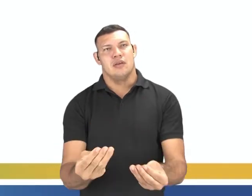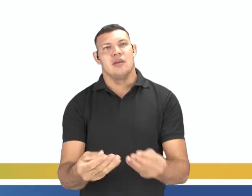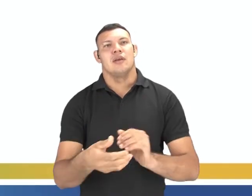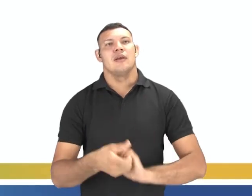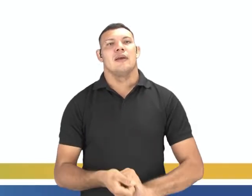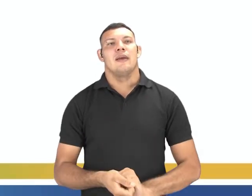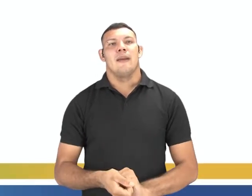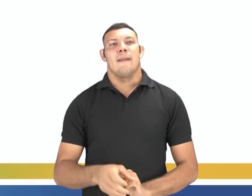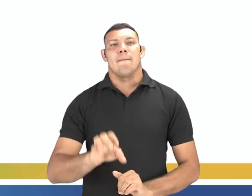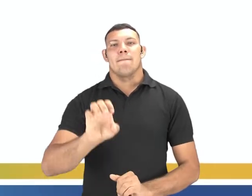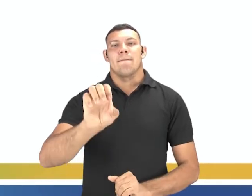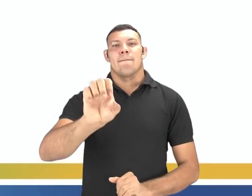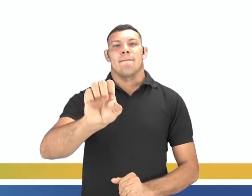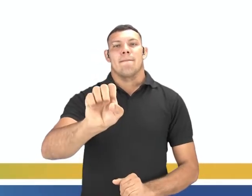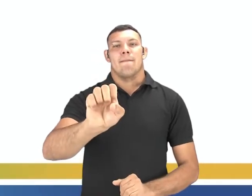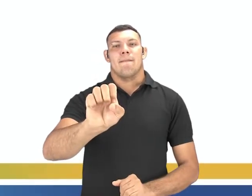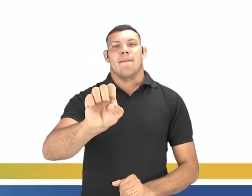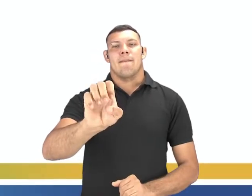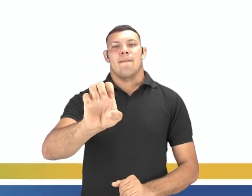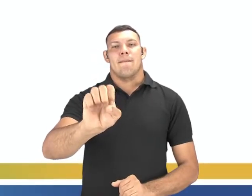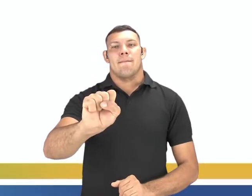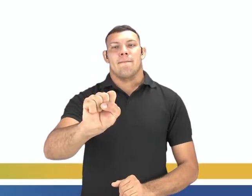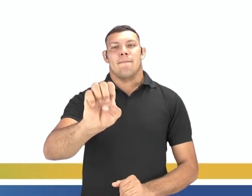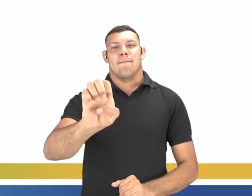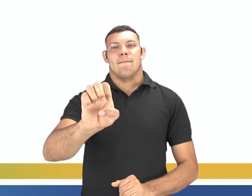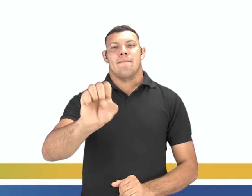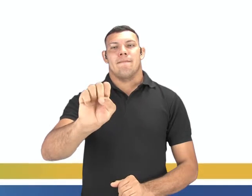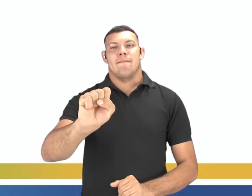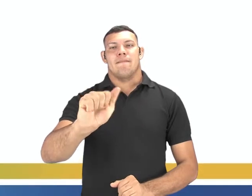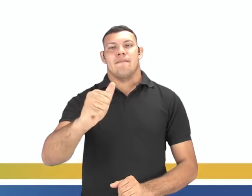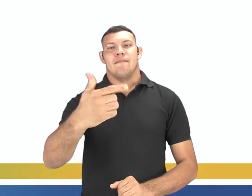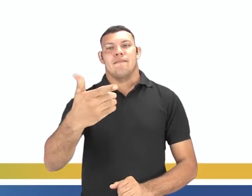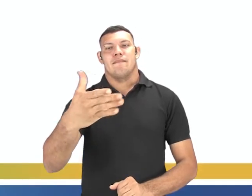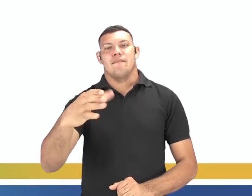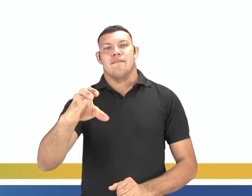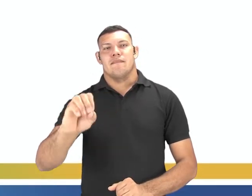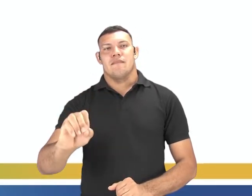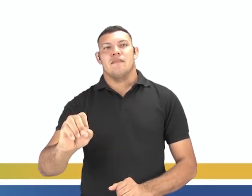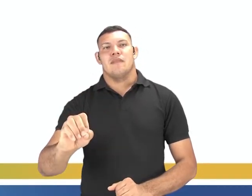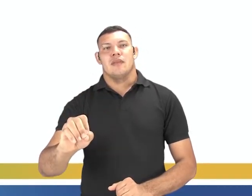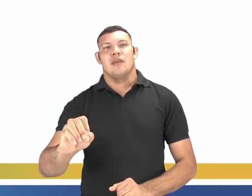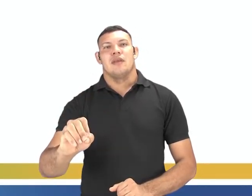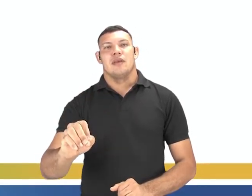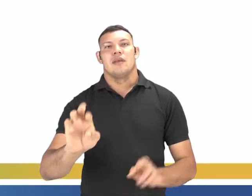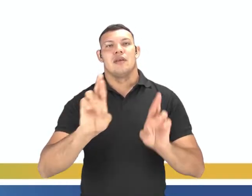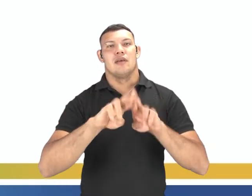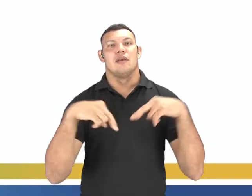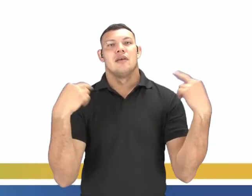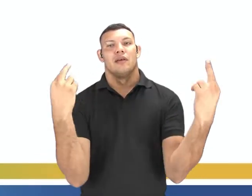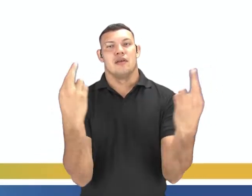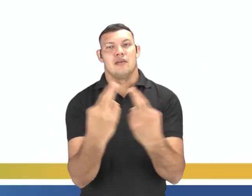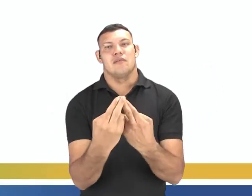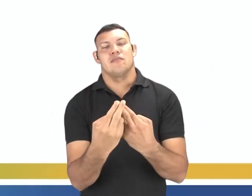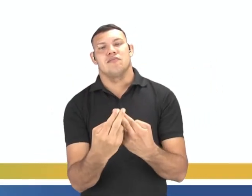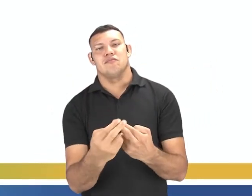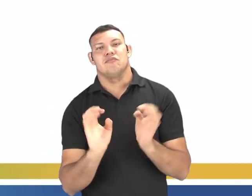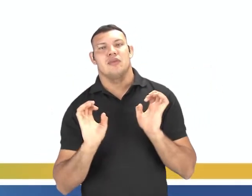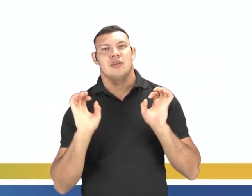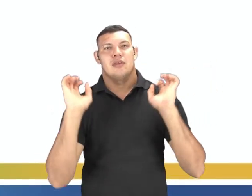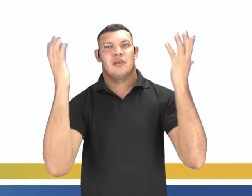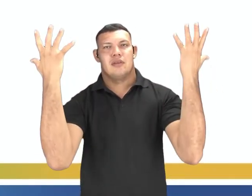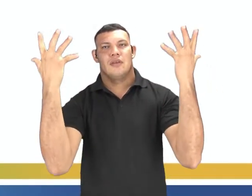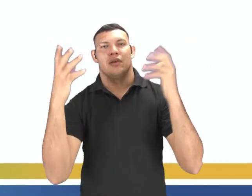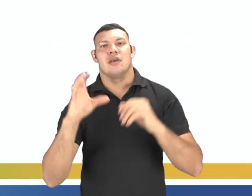Sessão, divisão, repartição. Então, nós temos 3 tipos de sessão aí. Onde